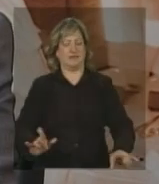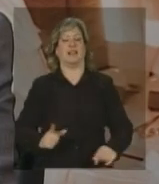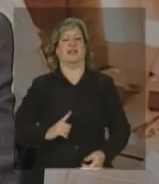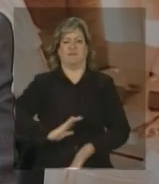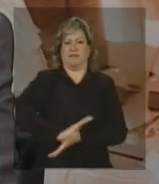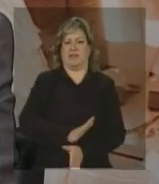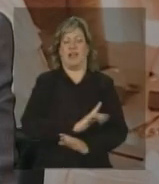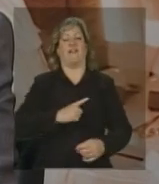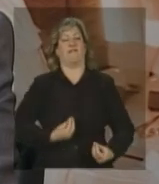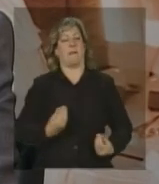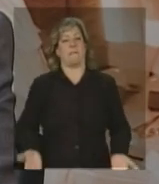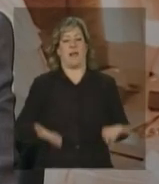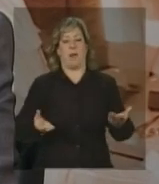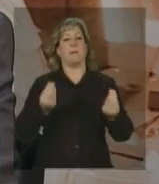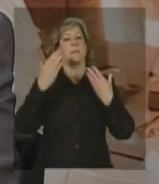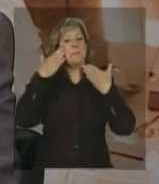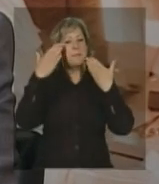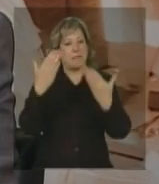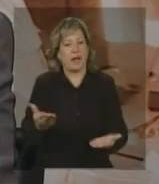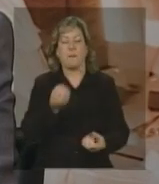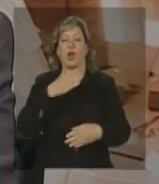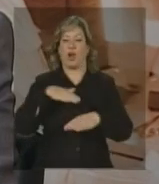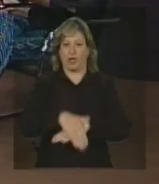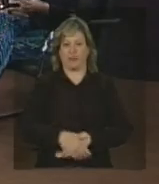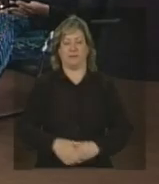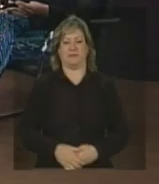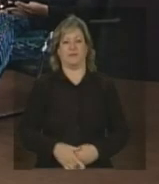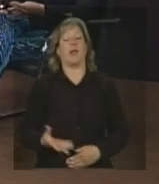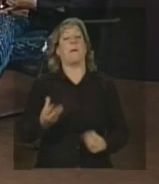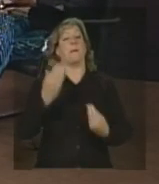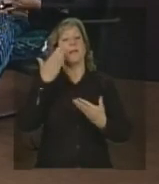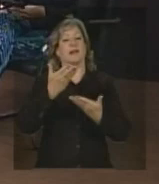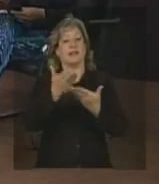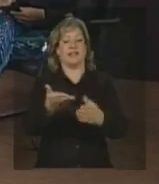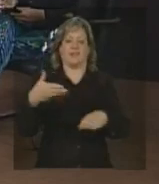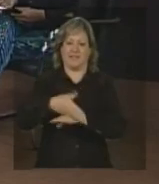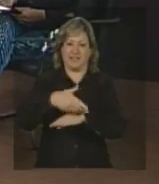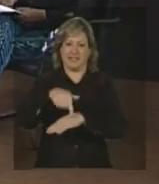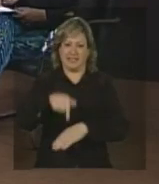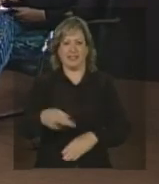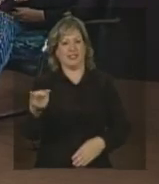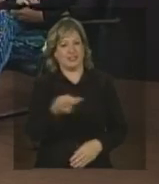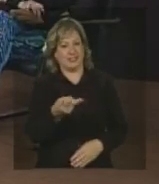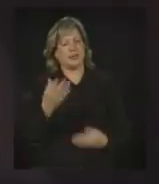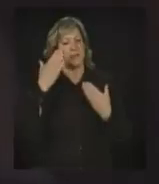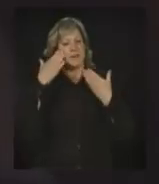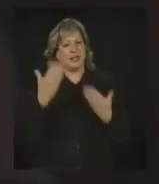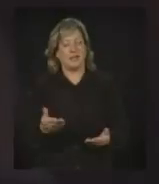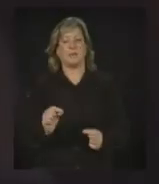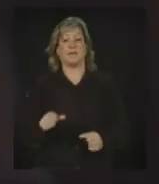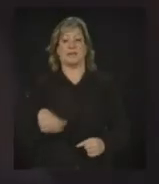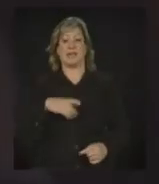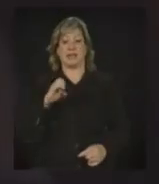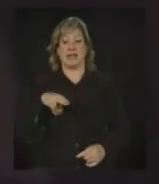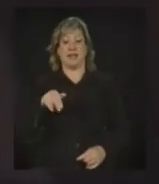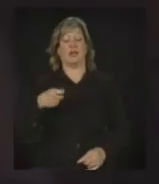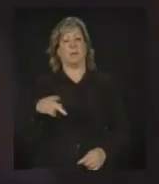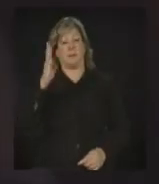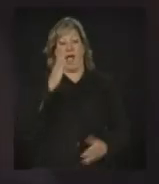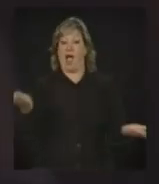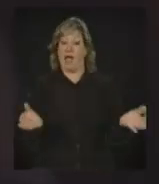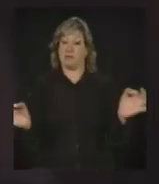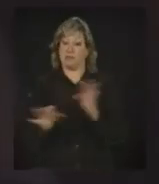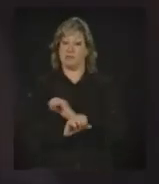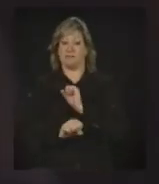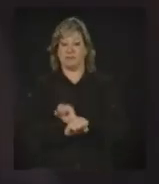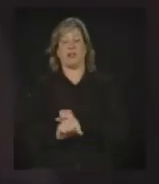assim a sociedade melhor. Muito obrigado e boa noite. Muito obrigada pela participação de vocês. Cenas do Brasil fica por aqui.